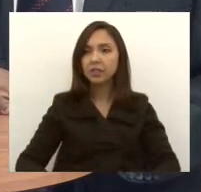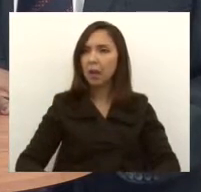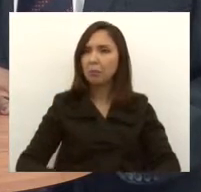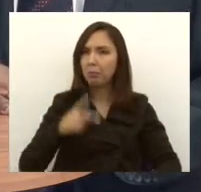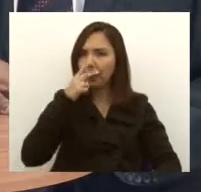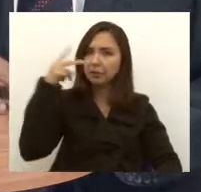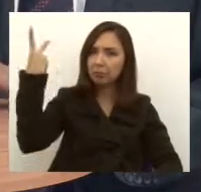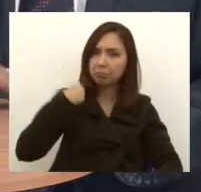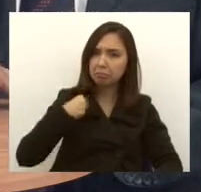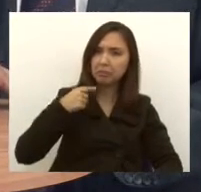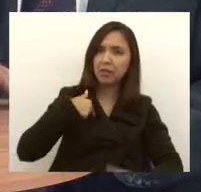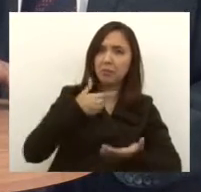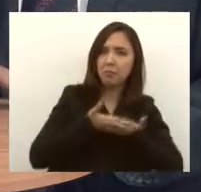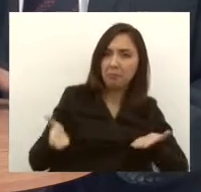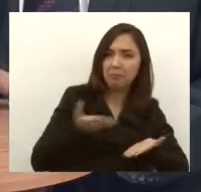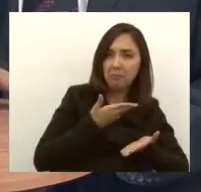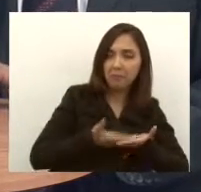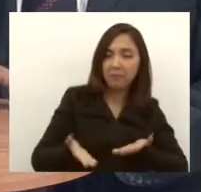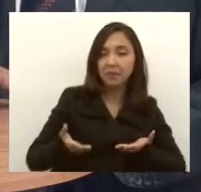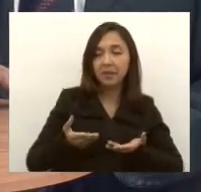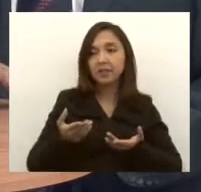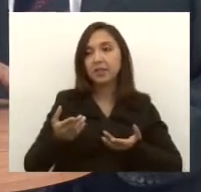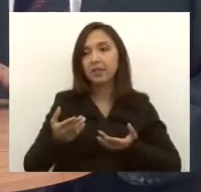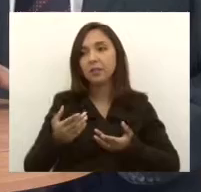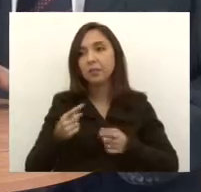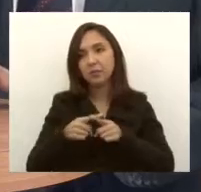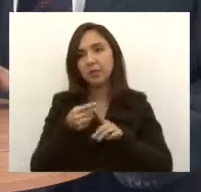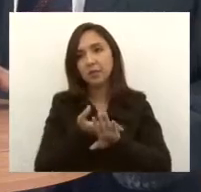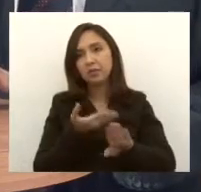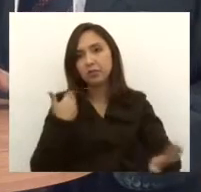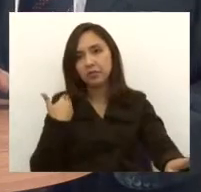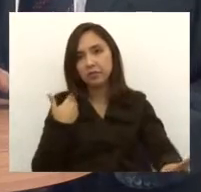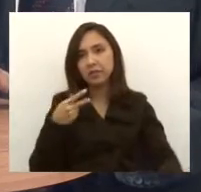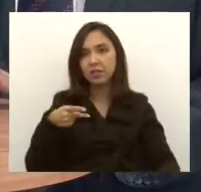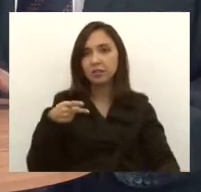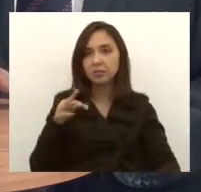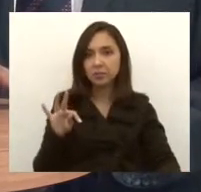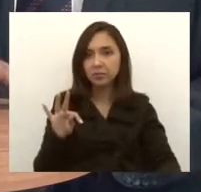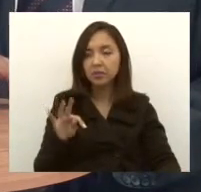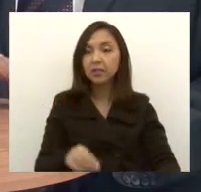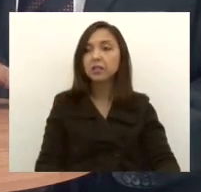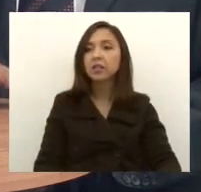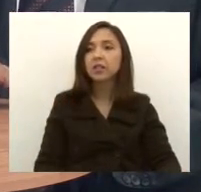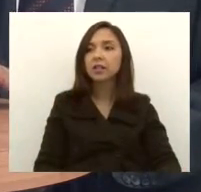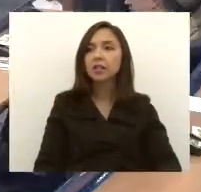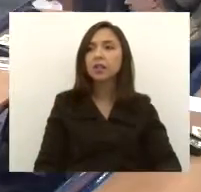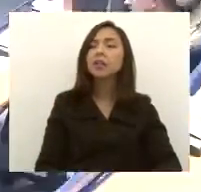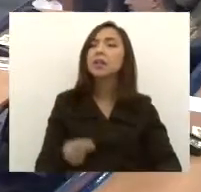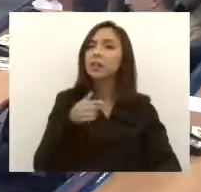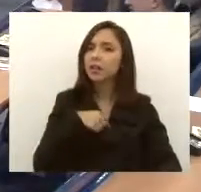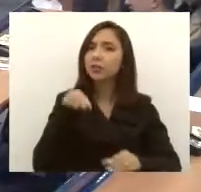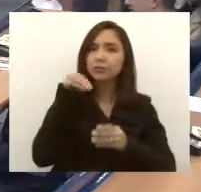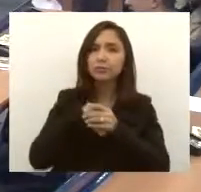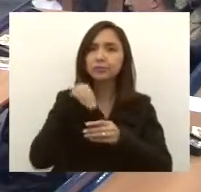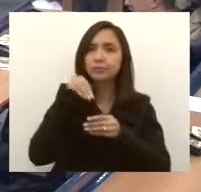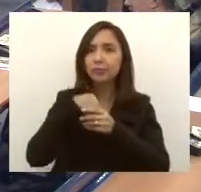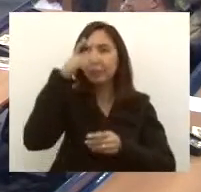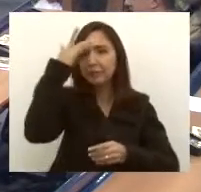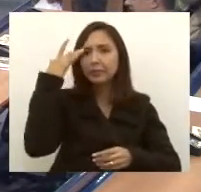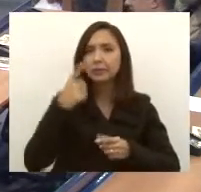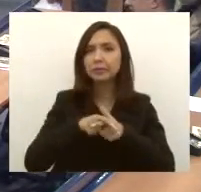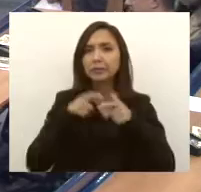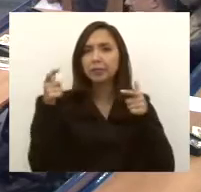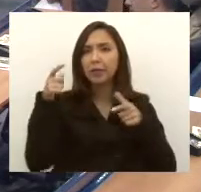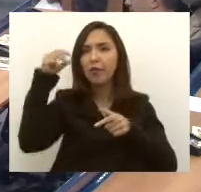em mim para mim perder a eleição, porque fazia 4 anos que eu tinha me afastado do Partido dos Trabalhadores. E eu fui um dos mais votados da cidade, né,